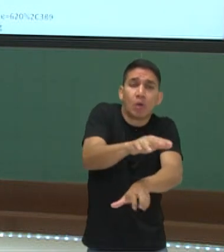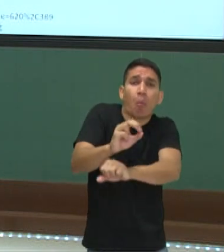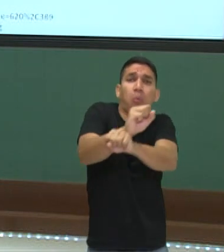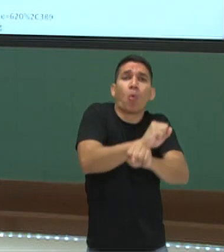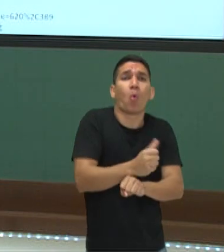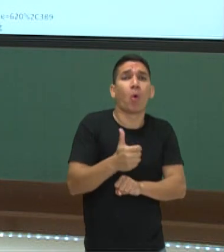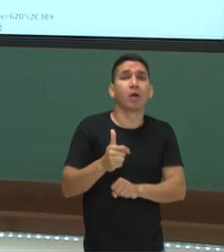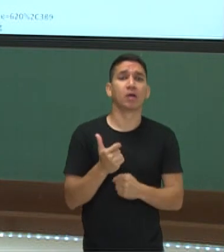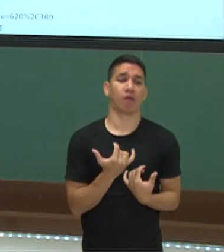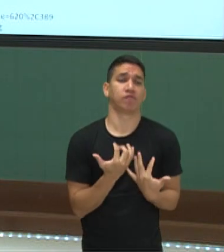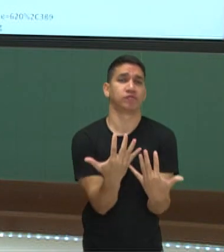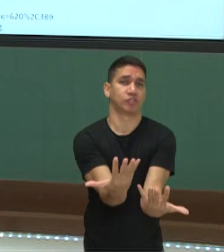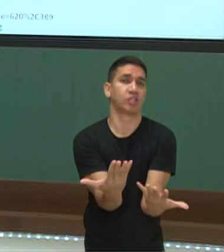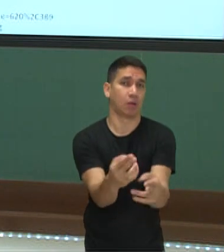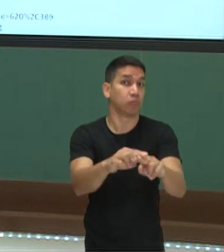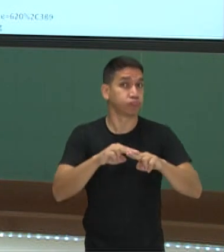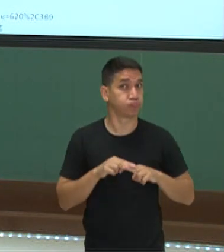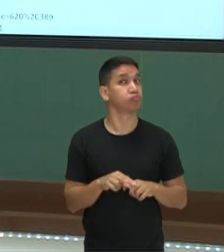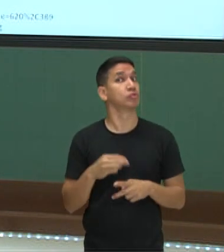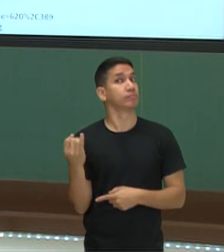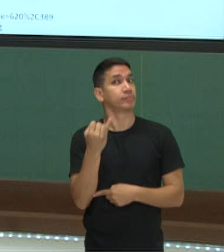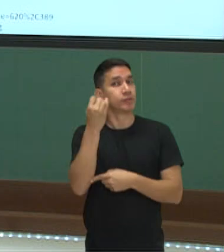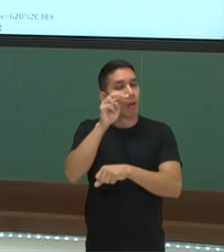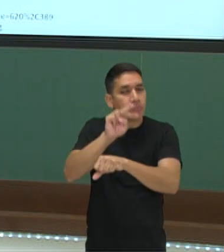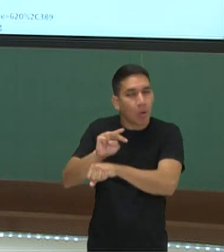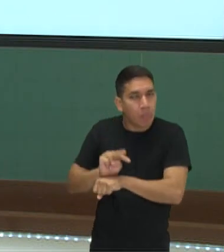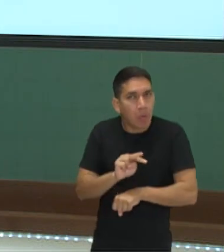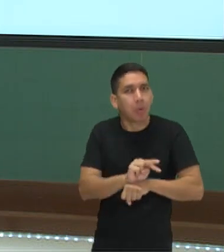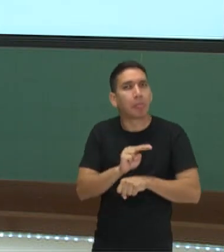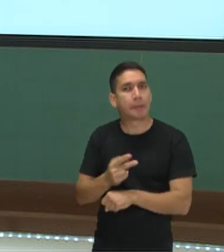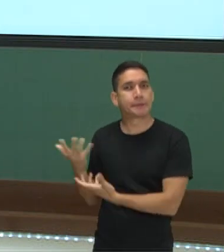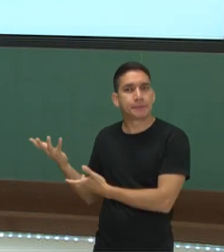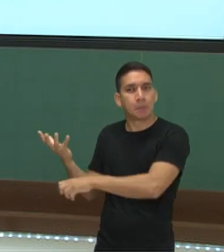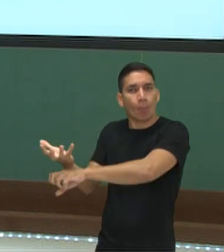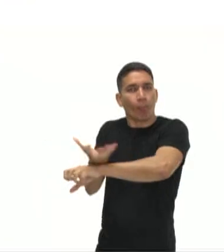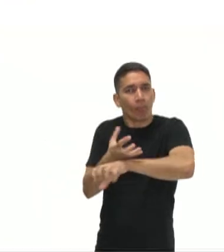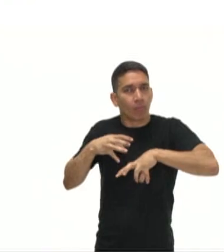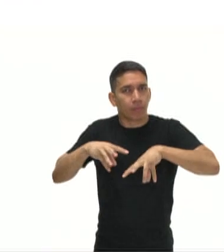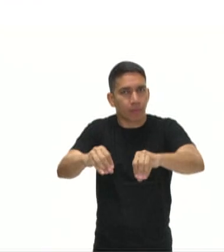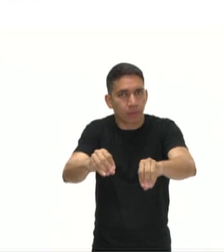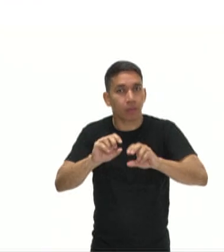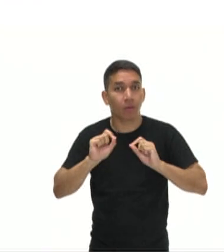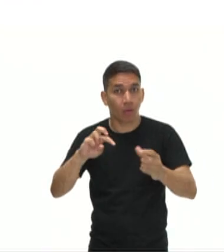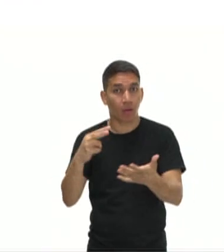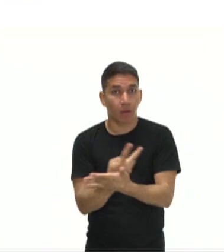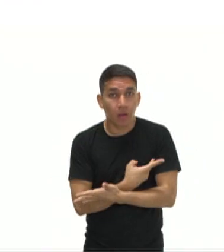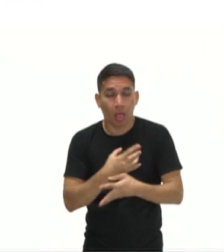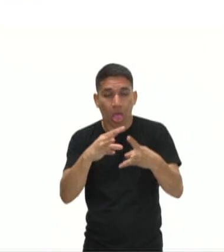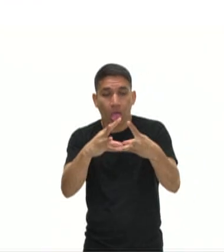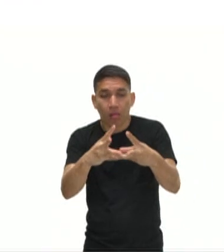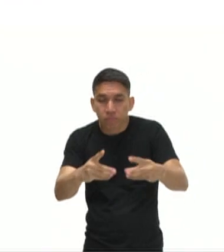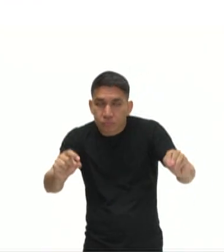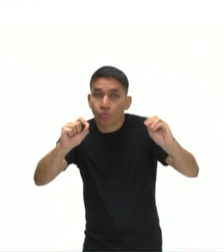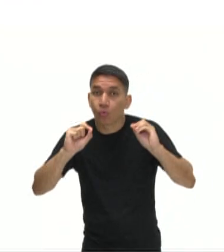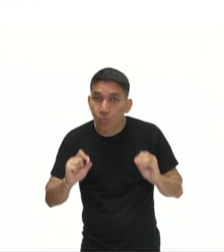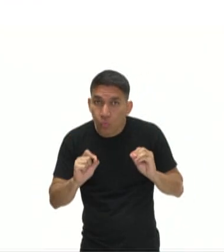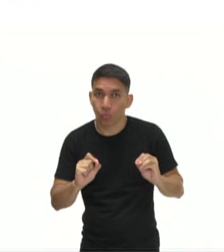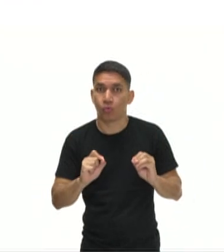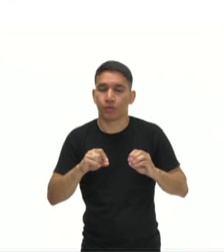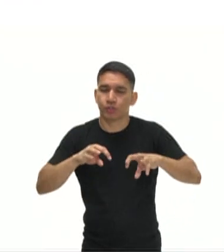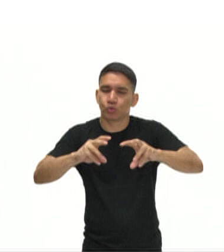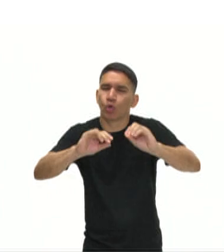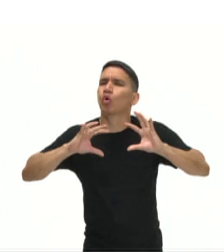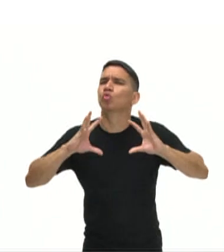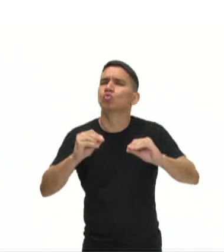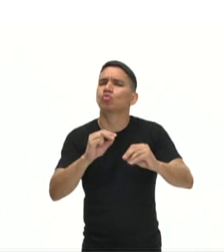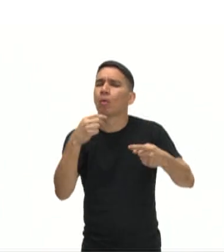vegetal. A importância de cuidarmos desse solo tão importante. Então, a degradação do solo consiste em tudo aquilo